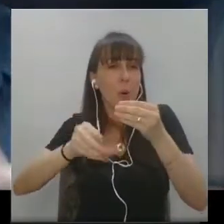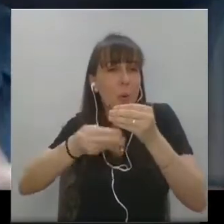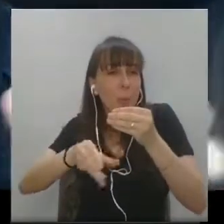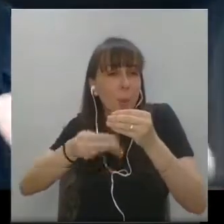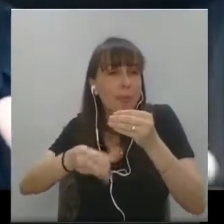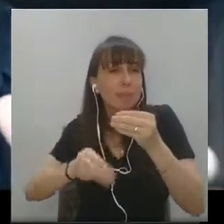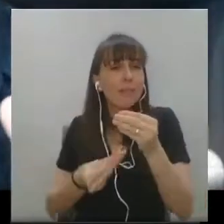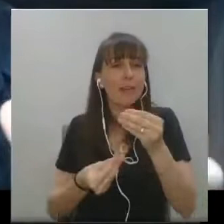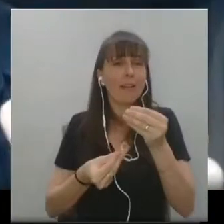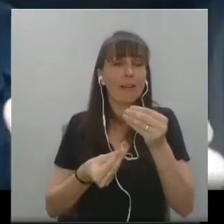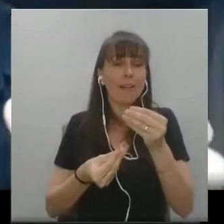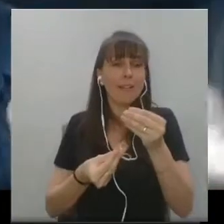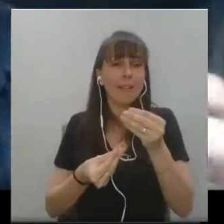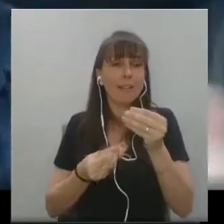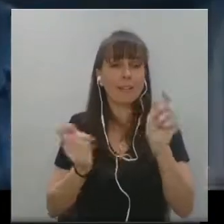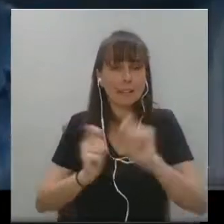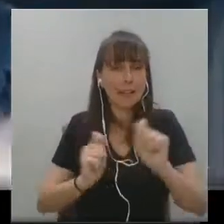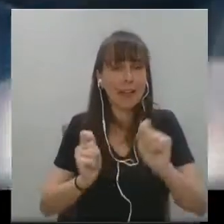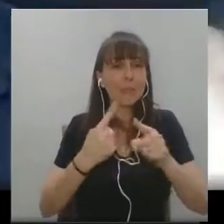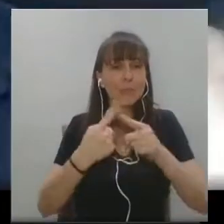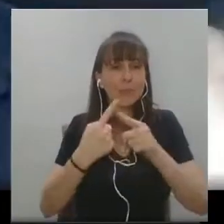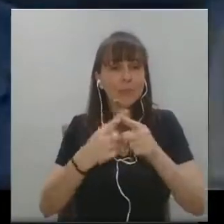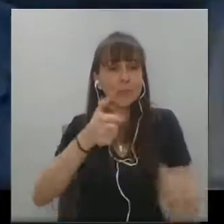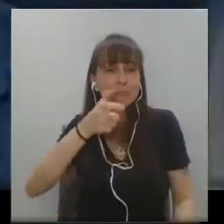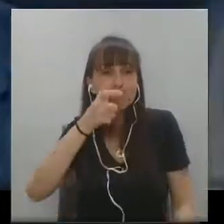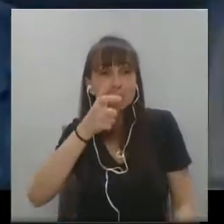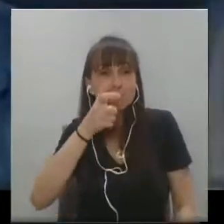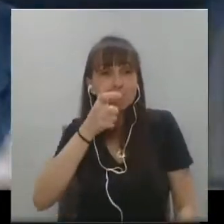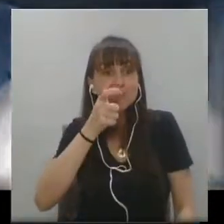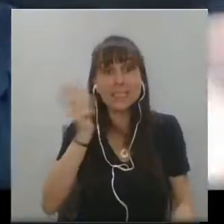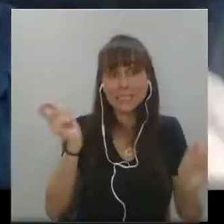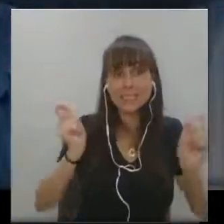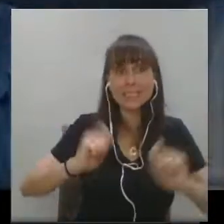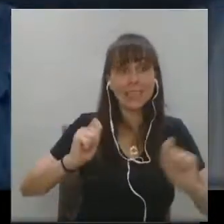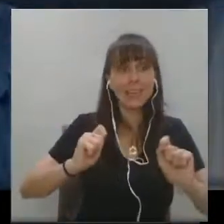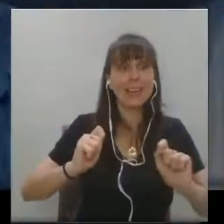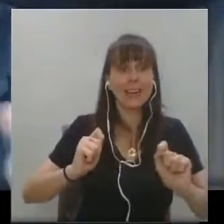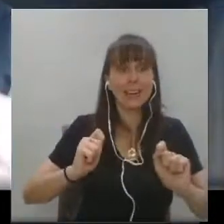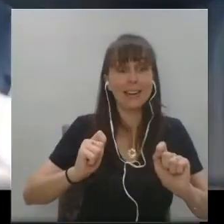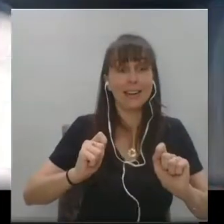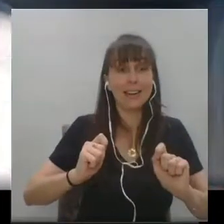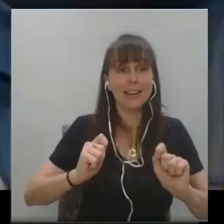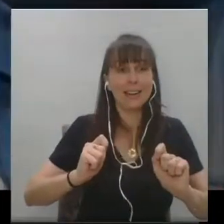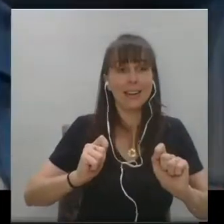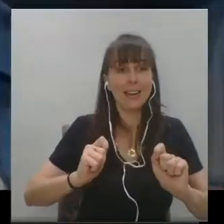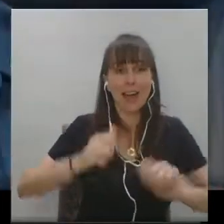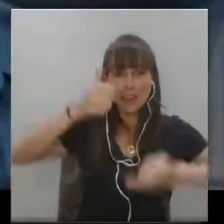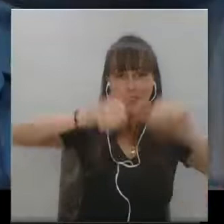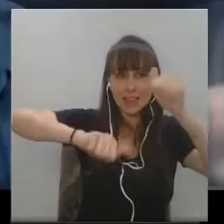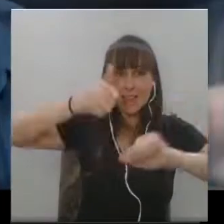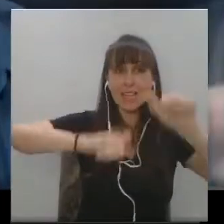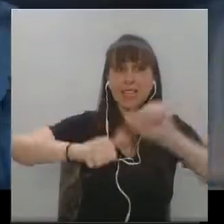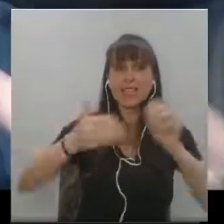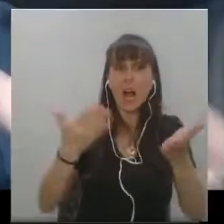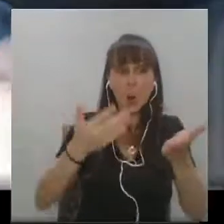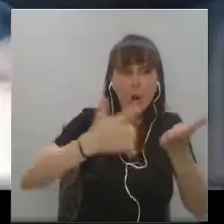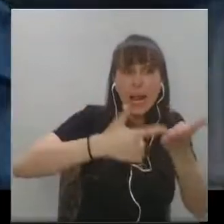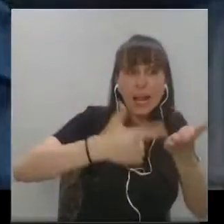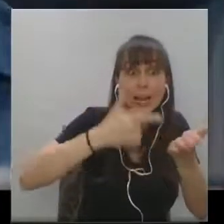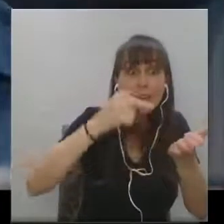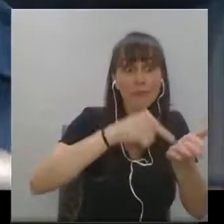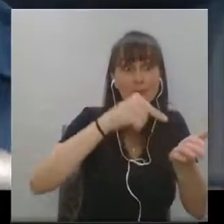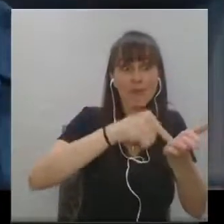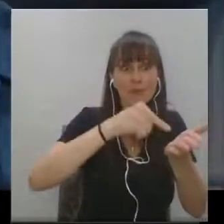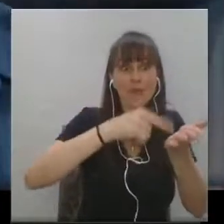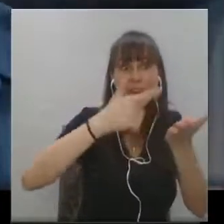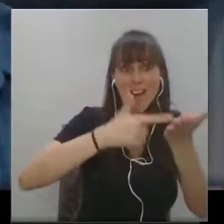esse entretenimento na mente, fala, agora nós vamos analisar a própria obra. A obra que trata sobre isso. Sabia que lá fala sobre